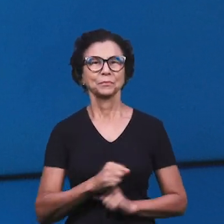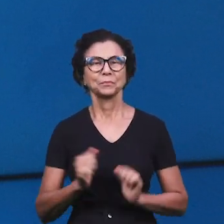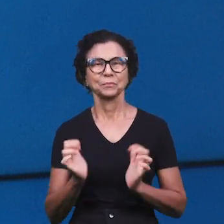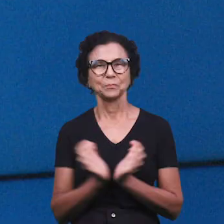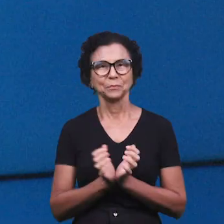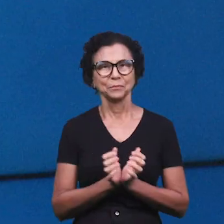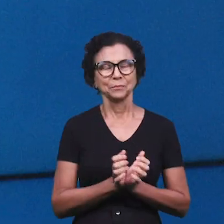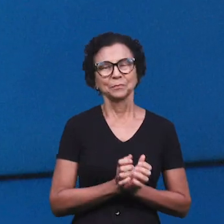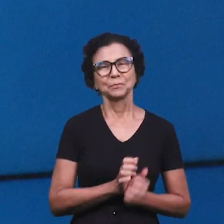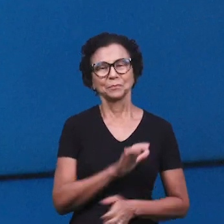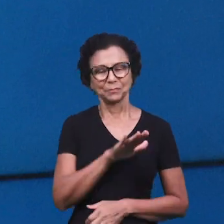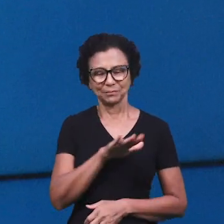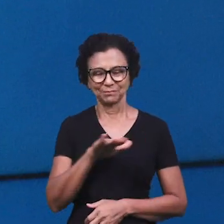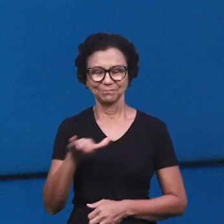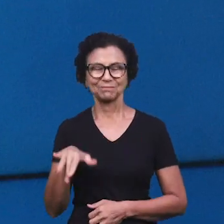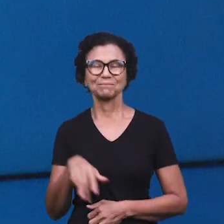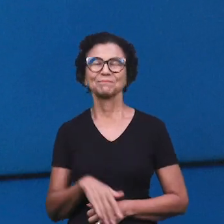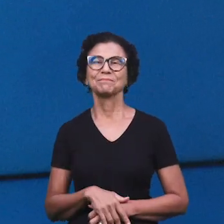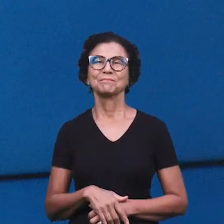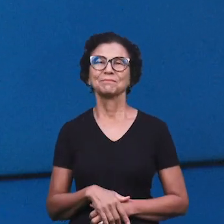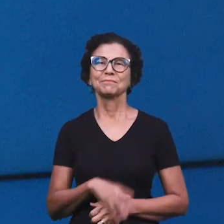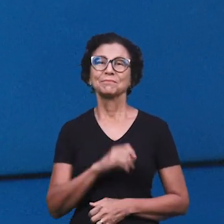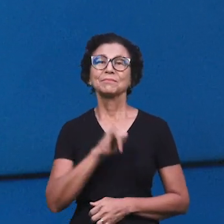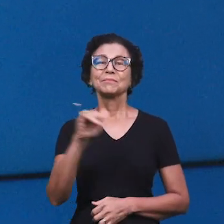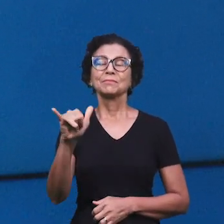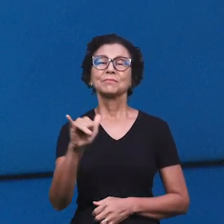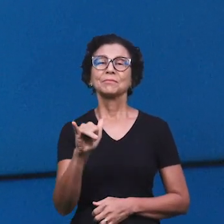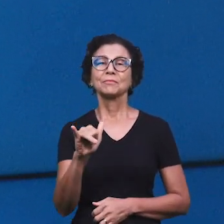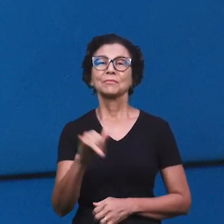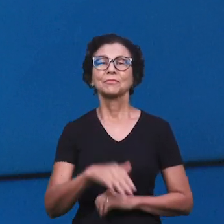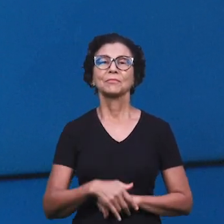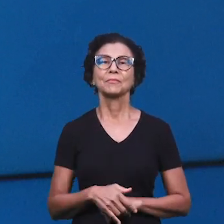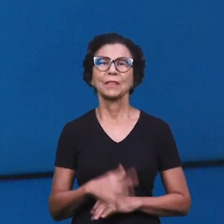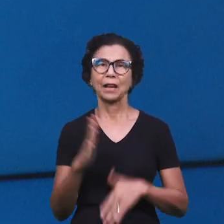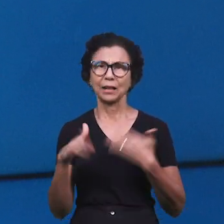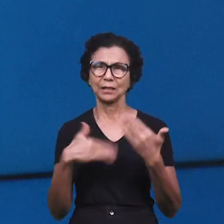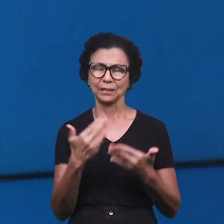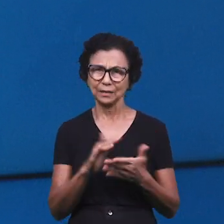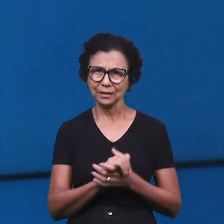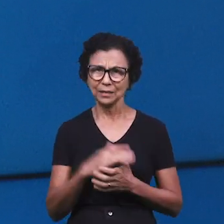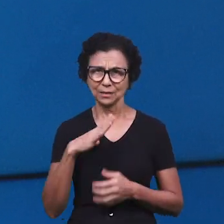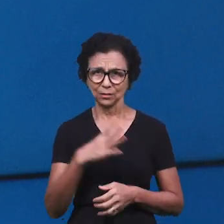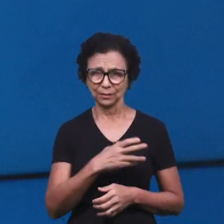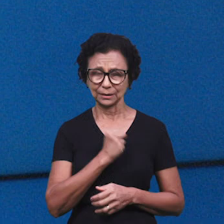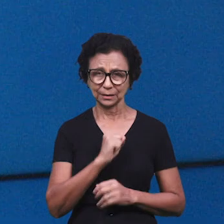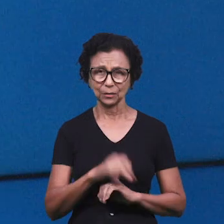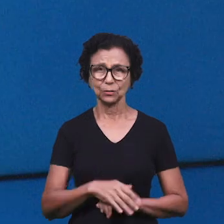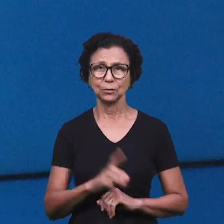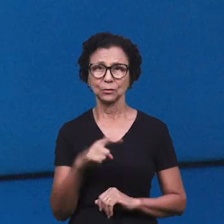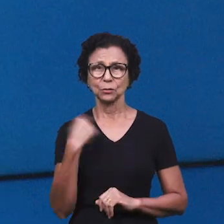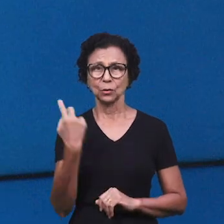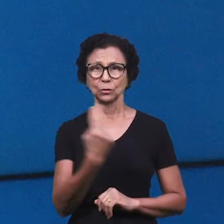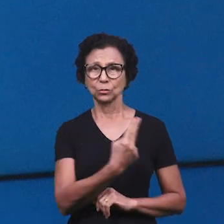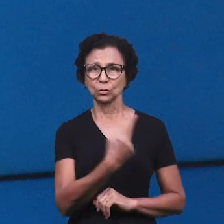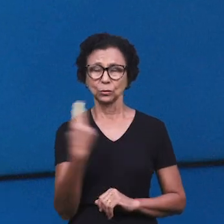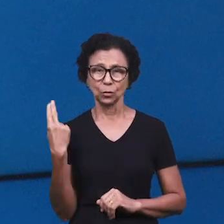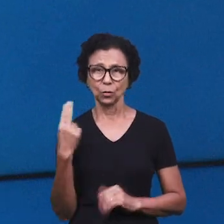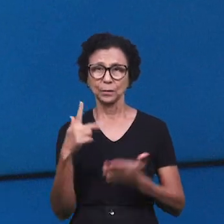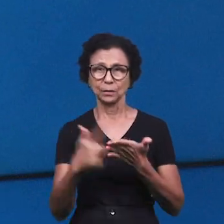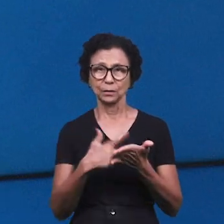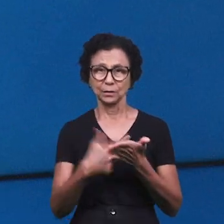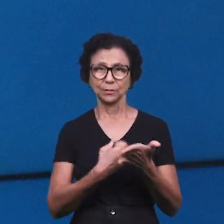nosso nome esteja escrito no livro da vida. Então não temos outra alegria, porque quem disse isso foi o próprio Senhor Jesus,